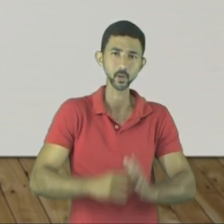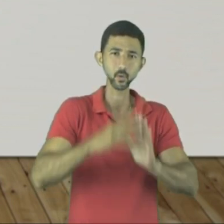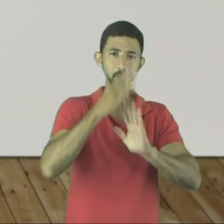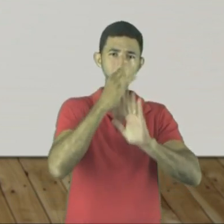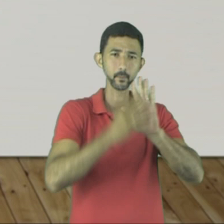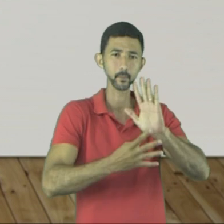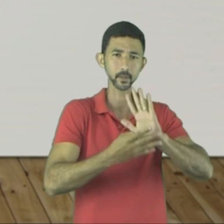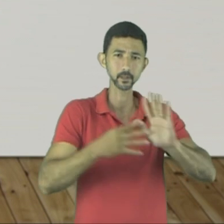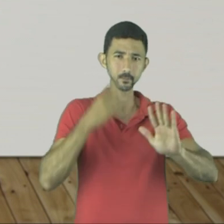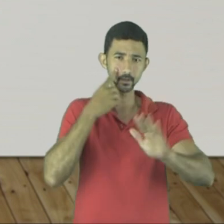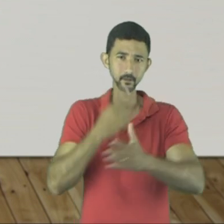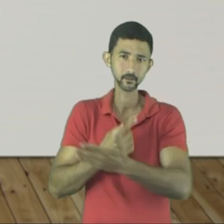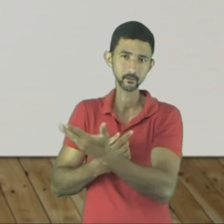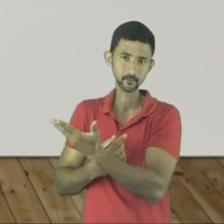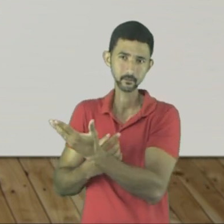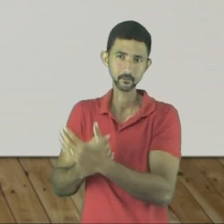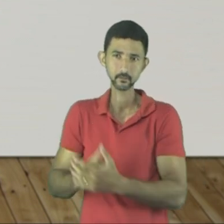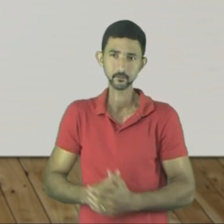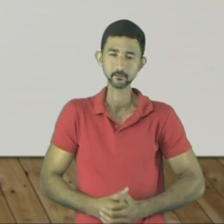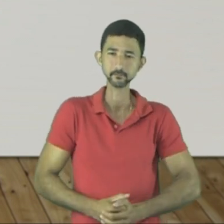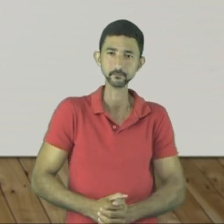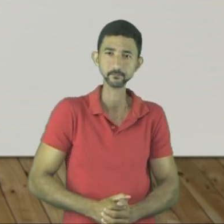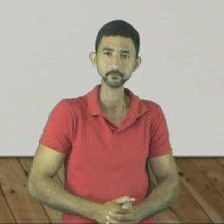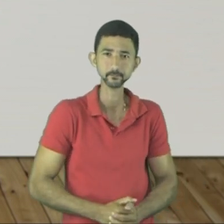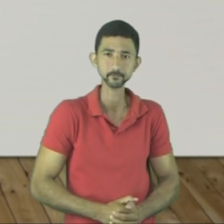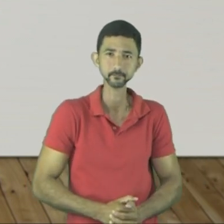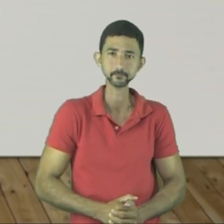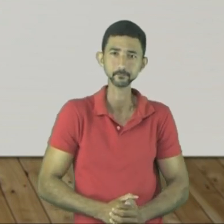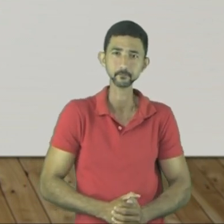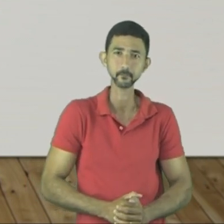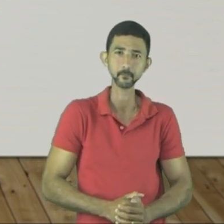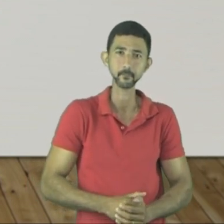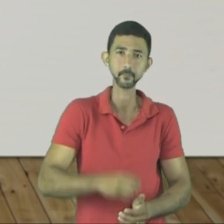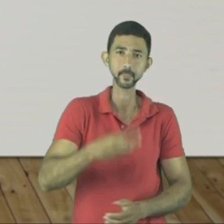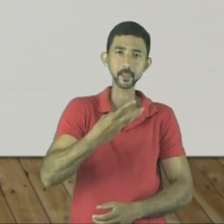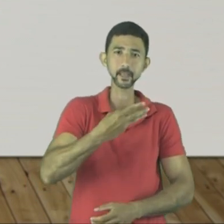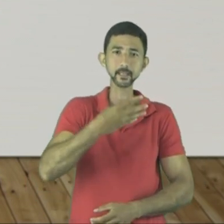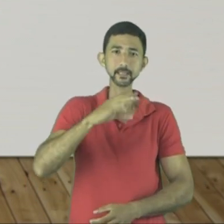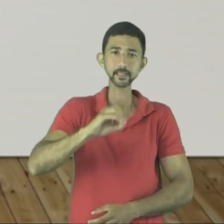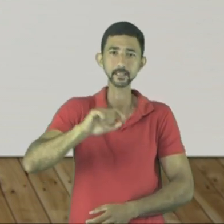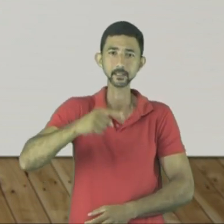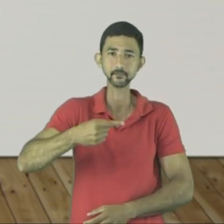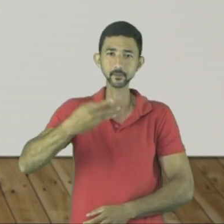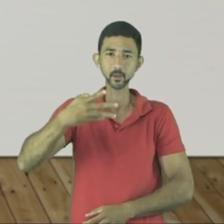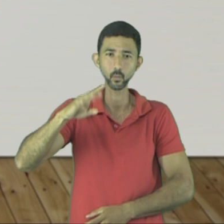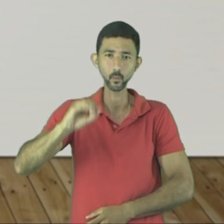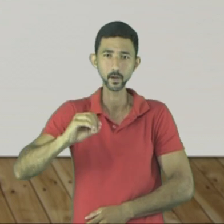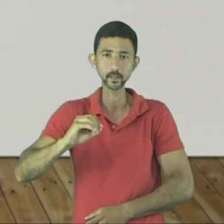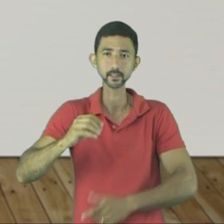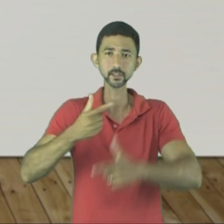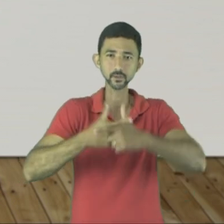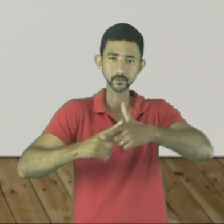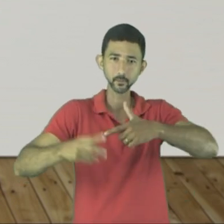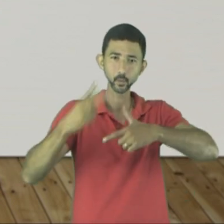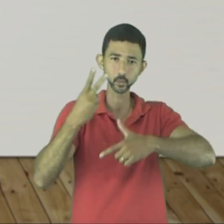tabela aqui, ó, fazendo a decomposição vertical. 30 e 40 são divisíveis por 2.